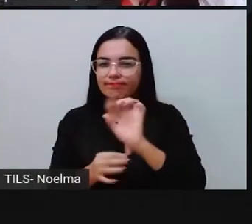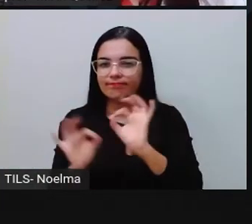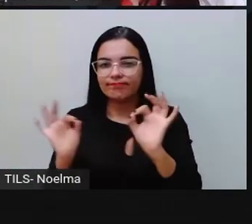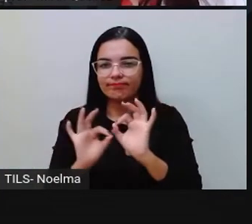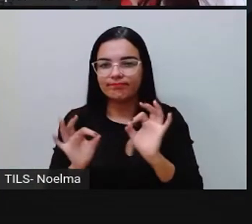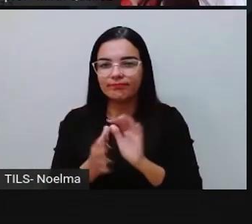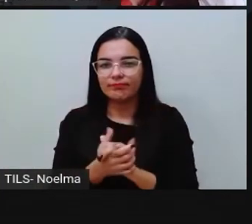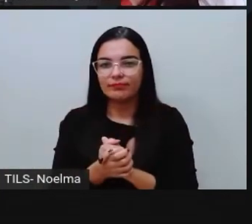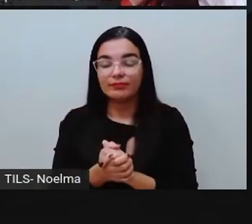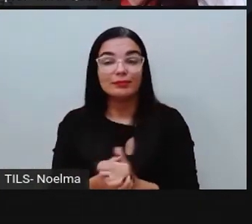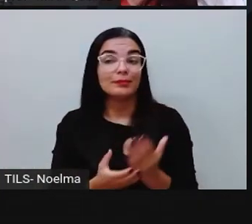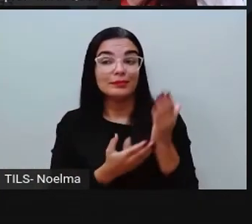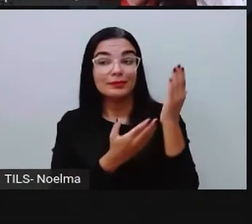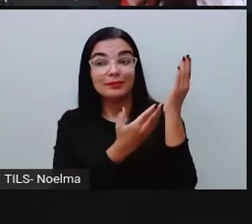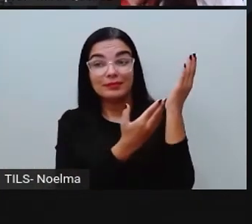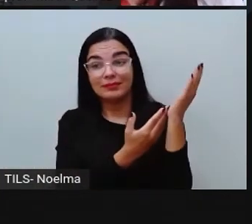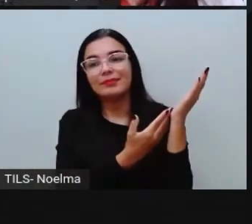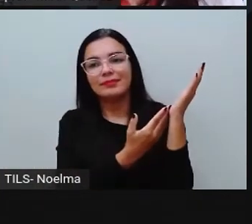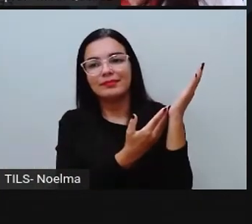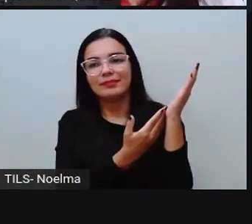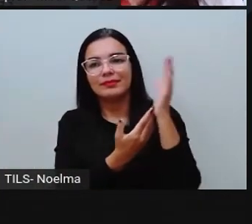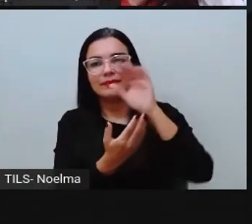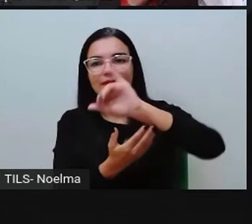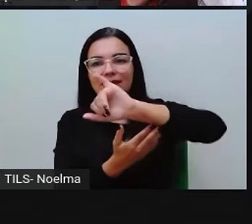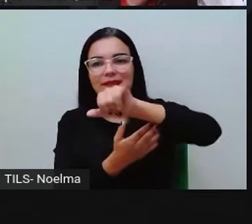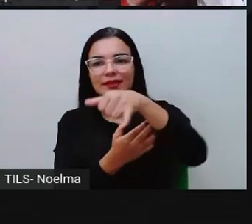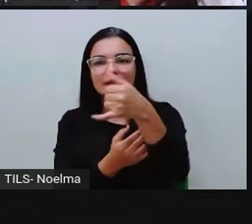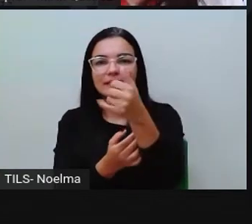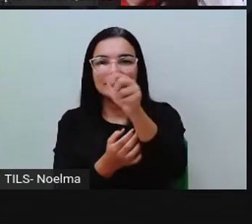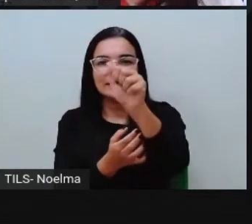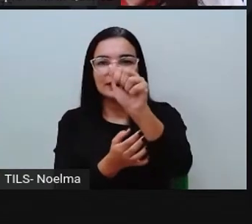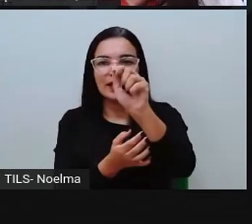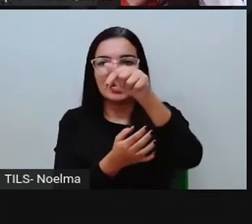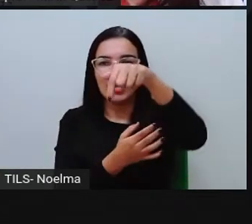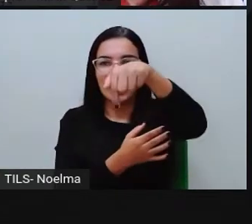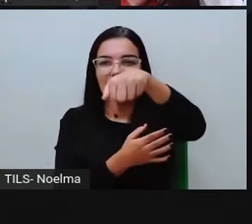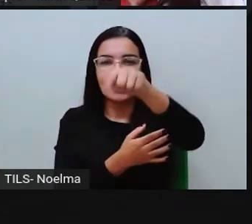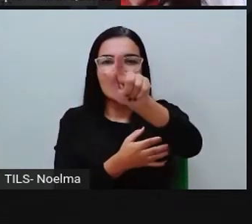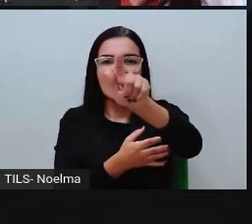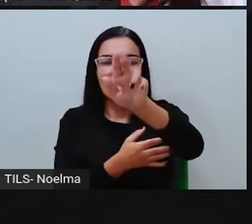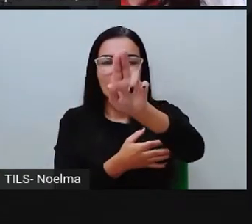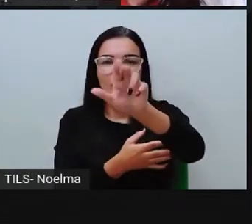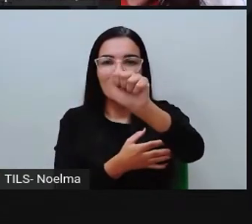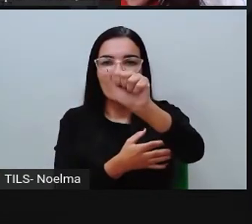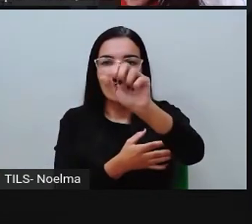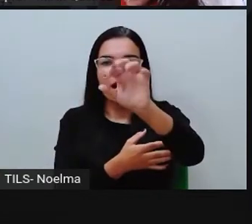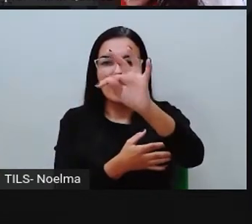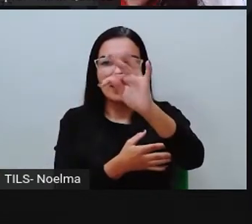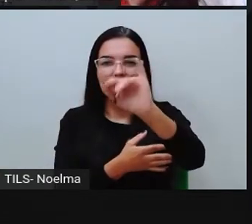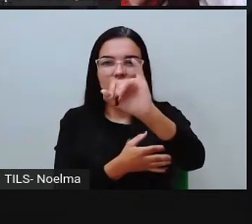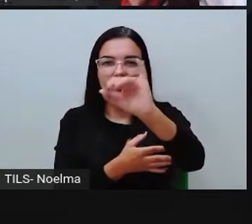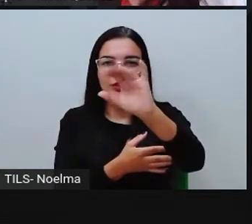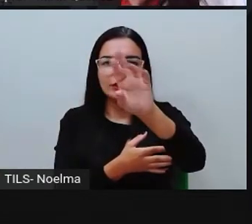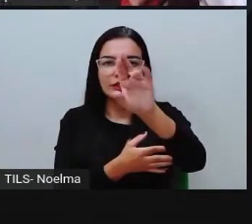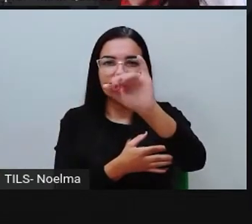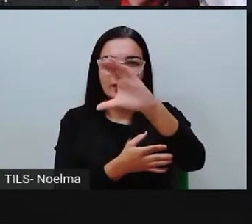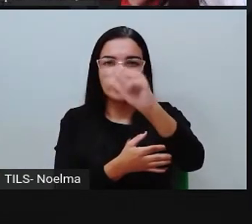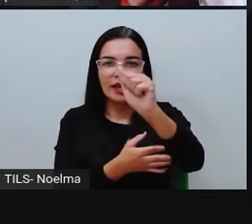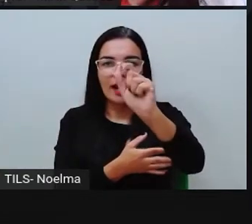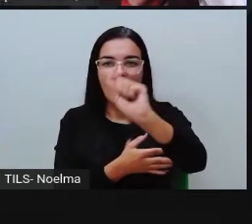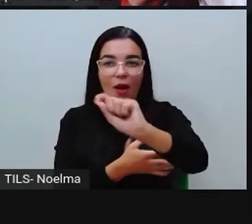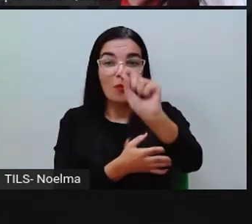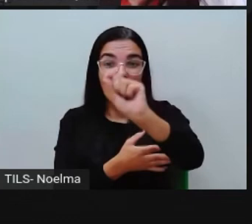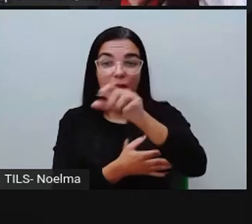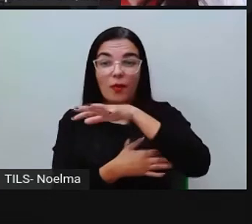a jaguatirica, que também, né, é um animal aí da Caatinga. A